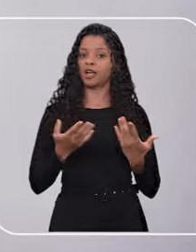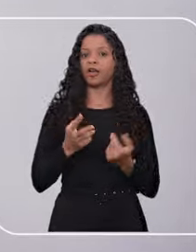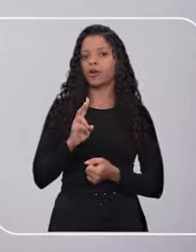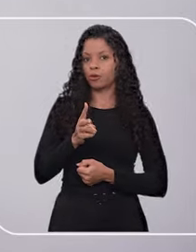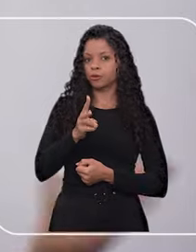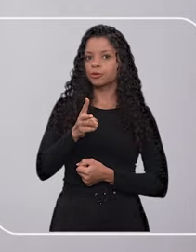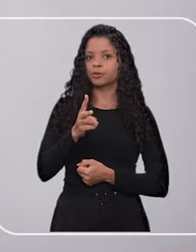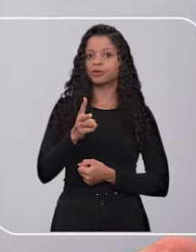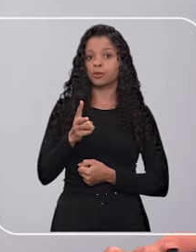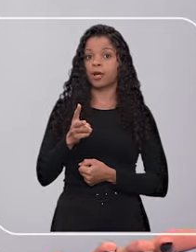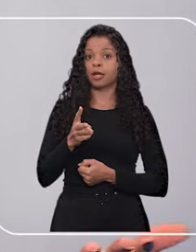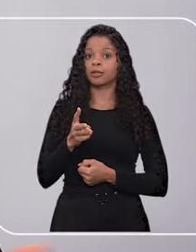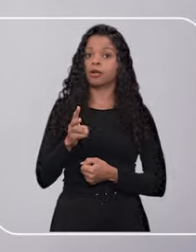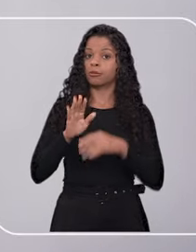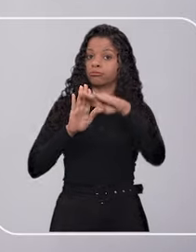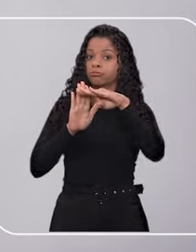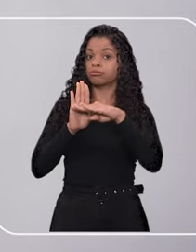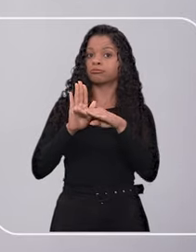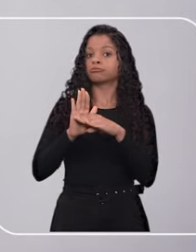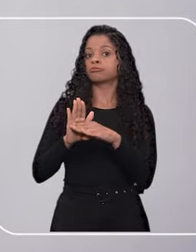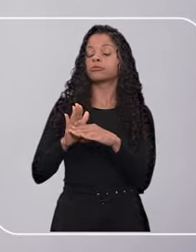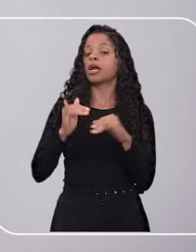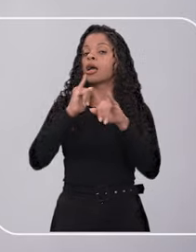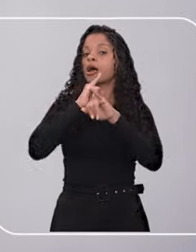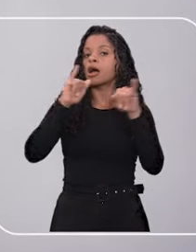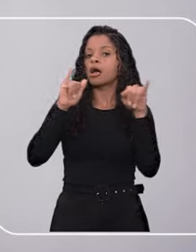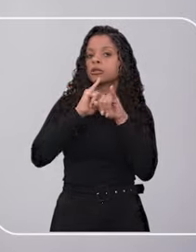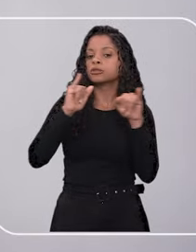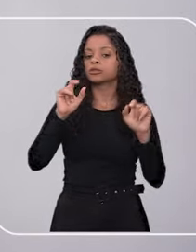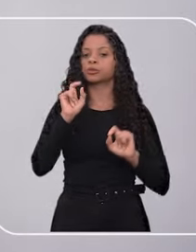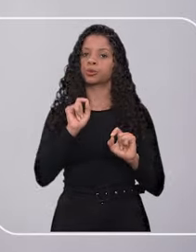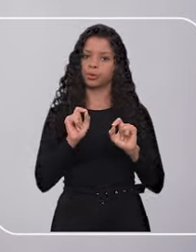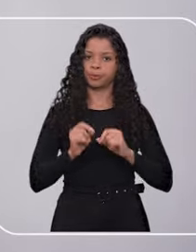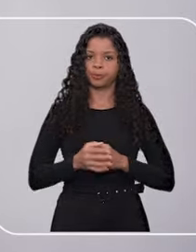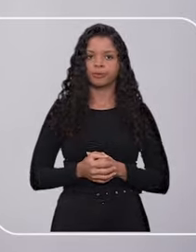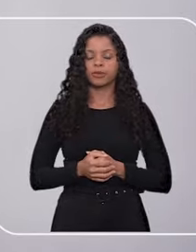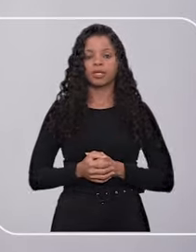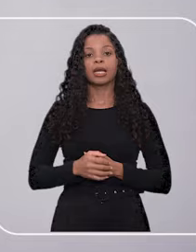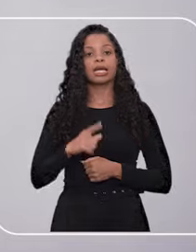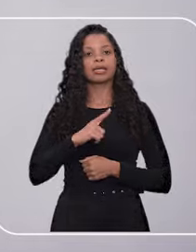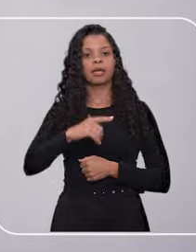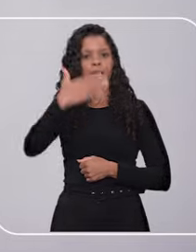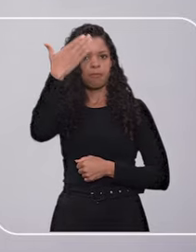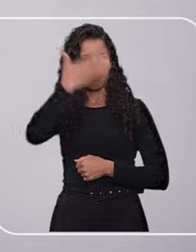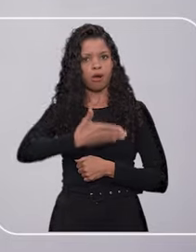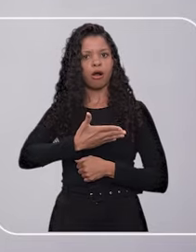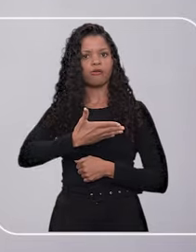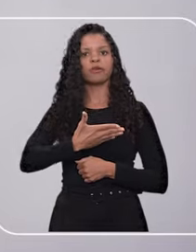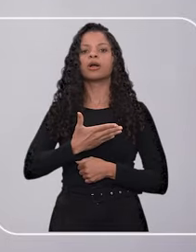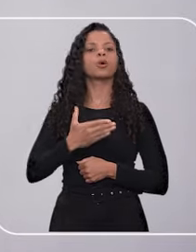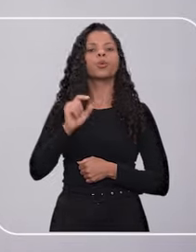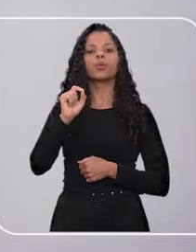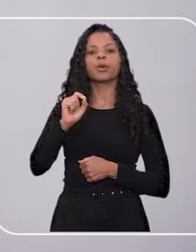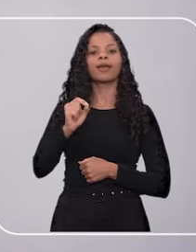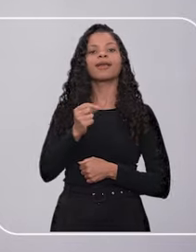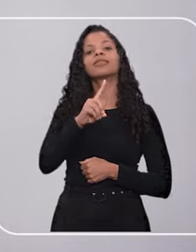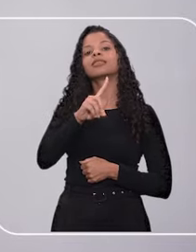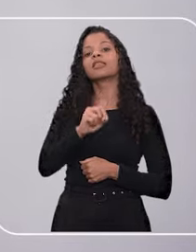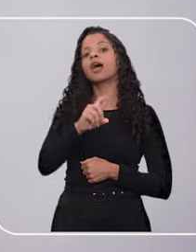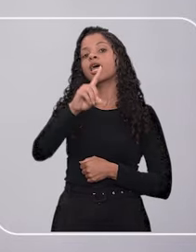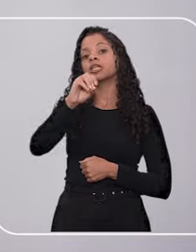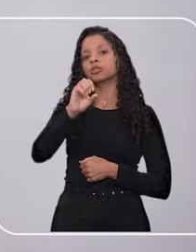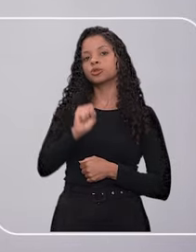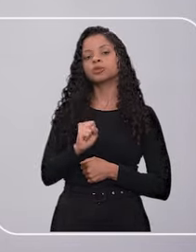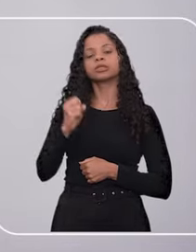bom vamos continuar então com o nosso programa com outras notícias para valer como prova os dados de aparelho celular